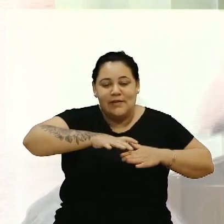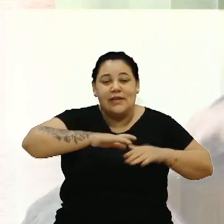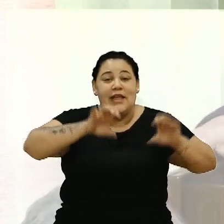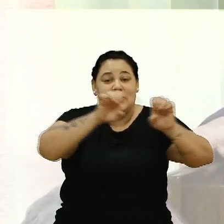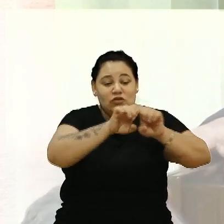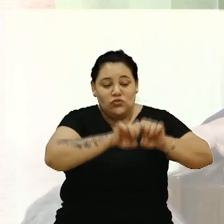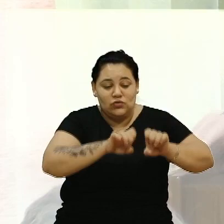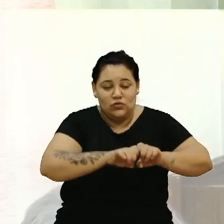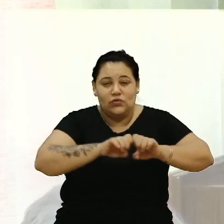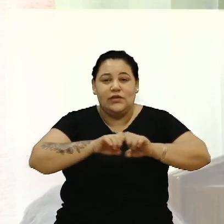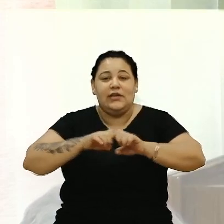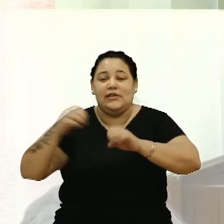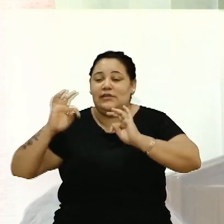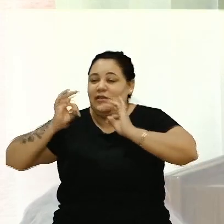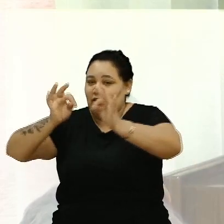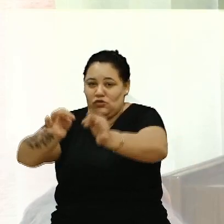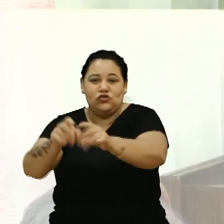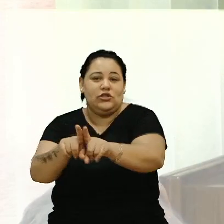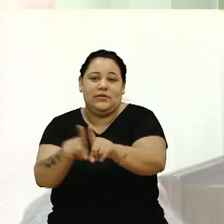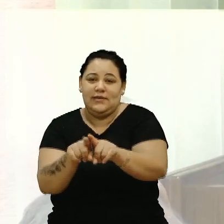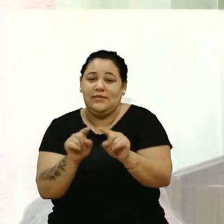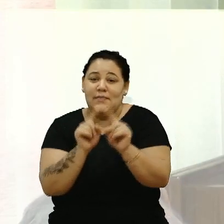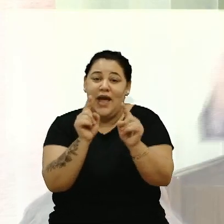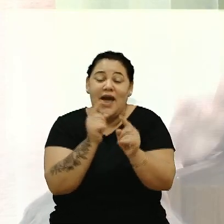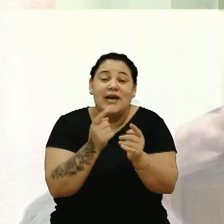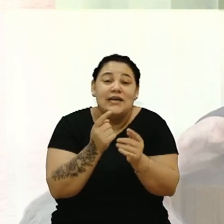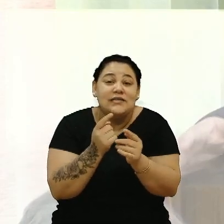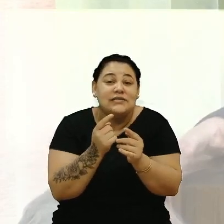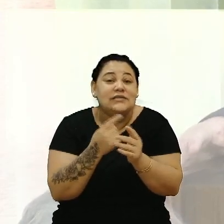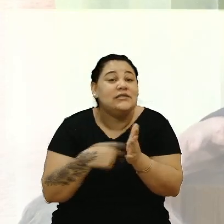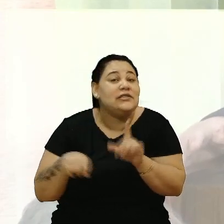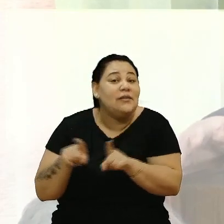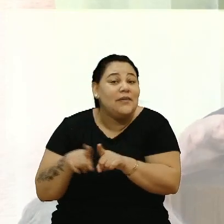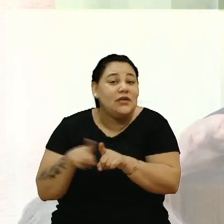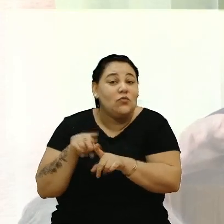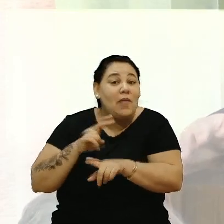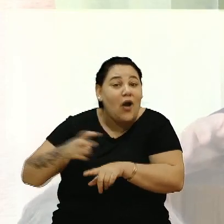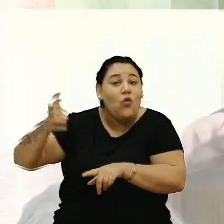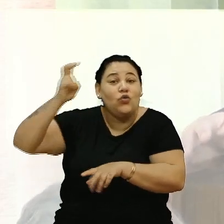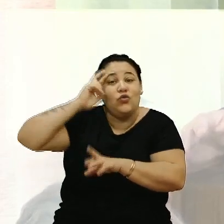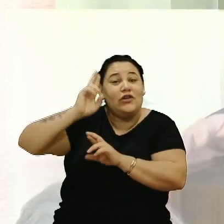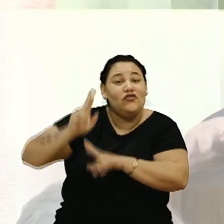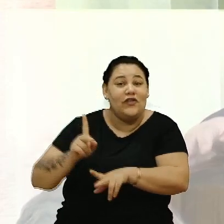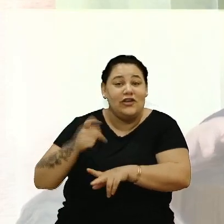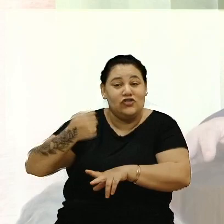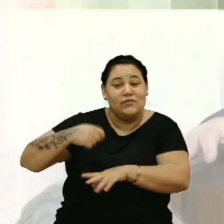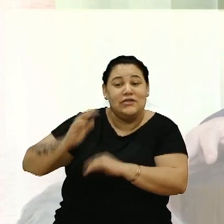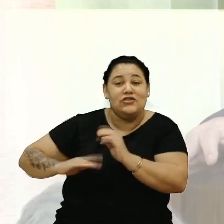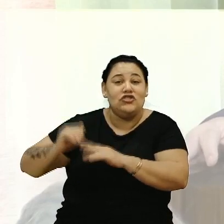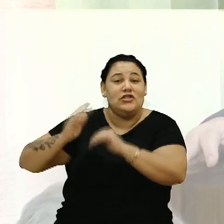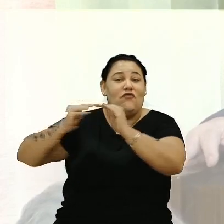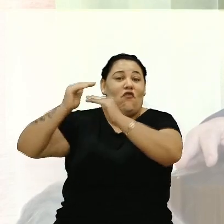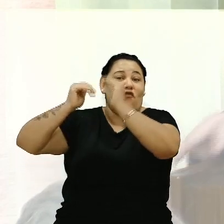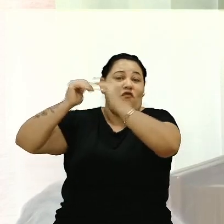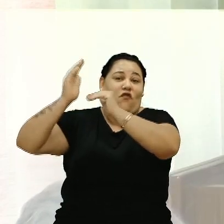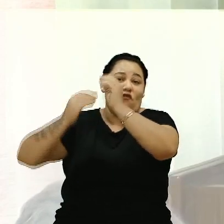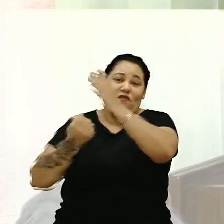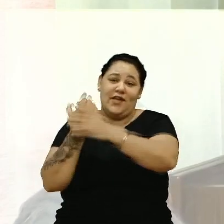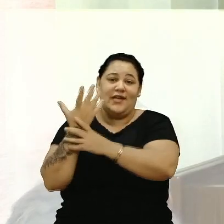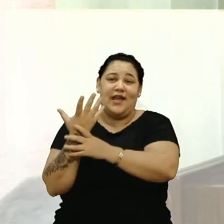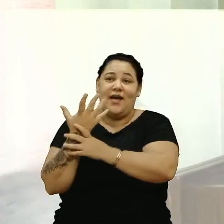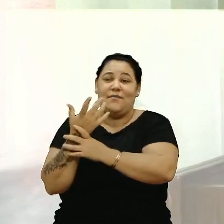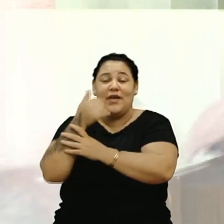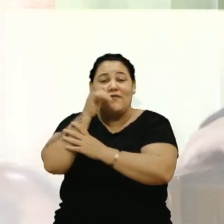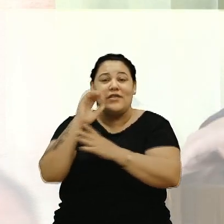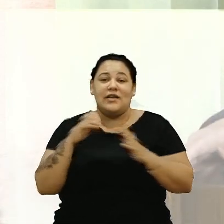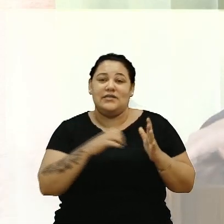nesses equipamentos, mas também numa cultura que nós vamos ter que desenvolver para a questão de desastres que, pelo visto, vão se